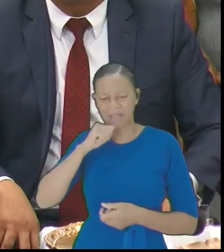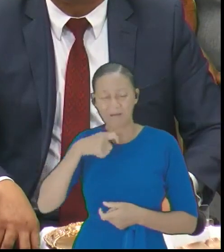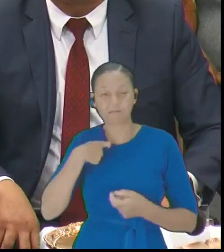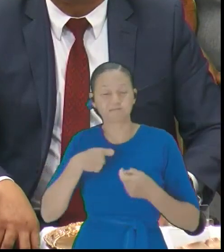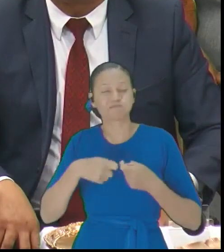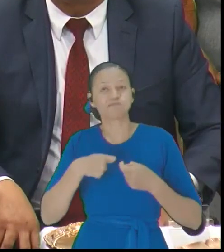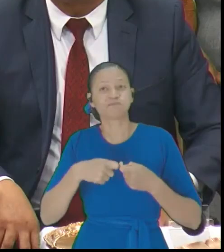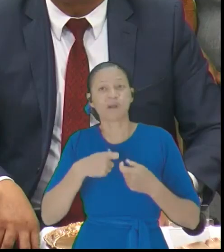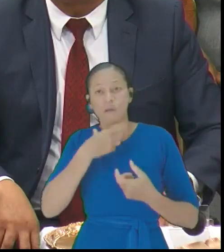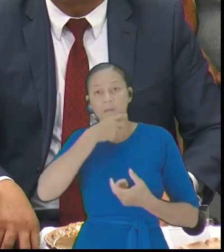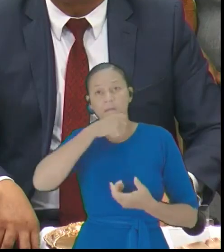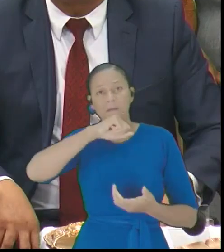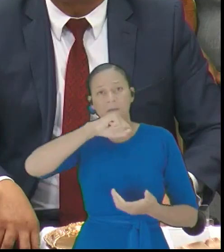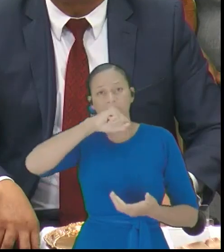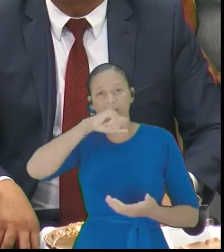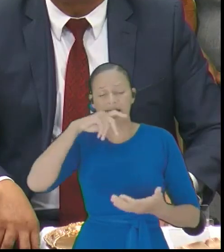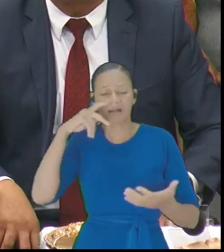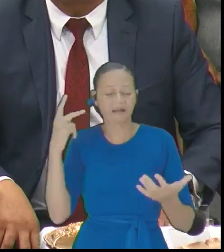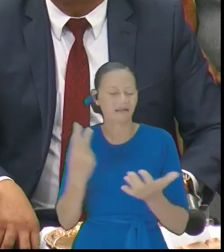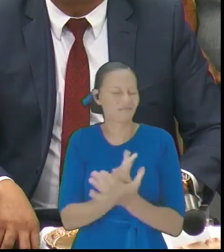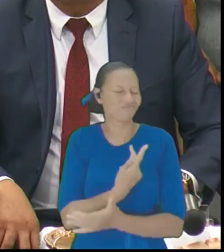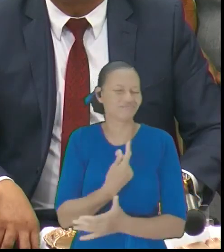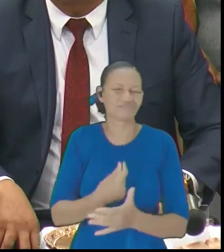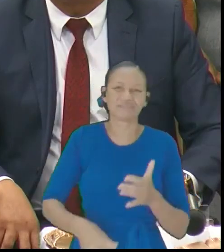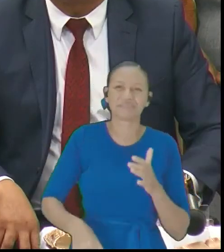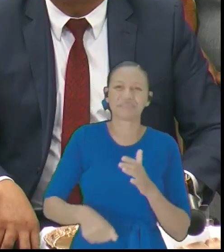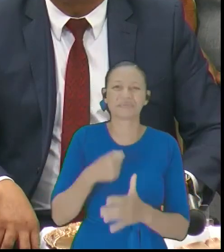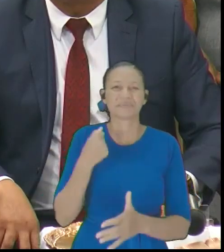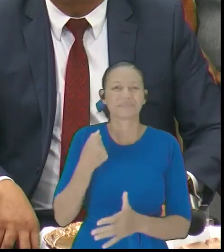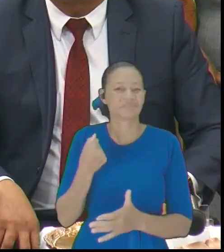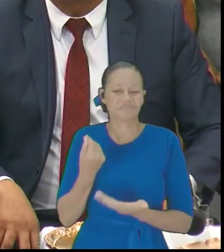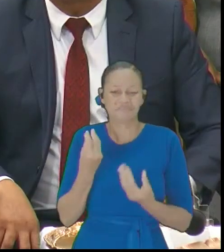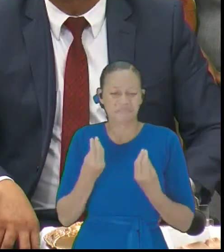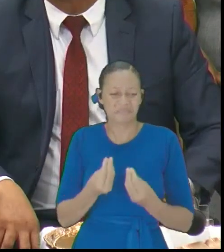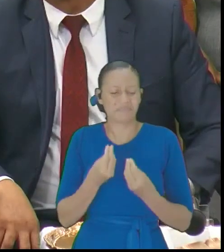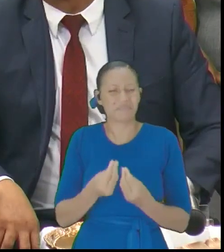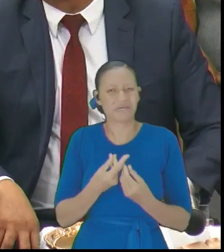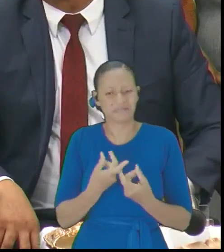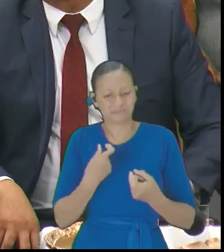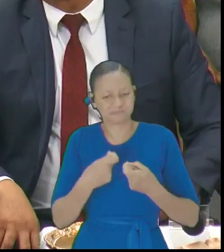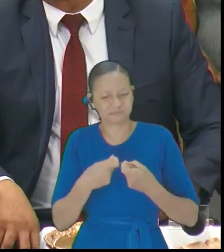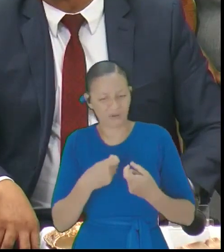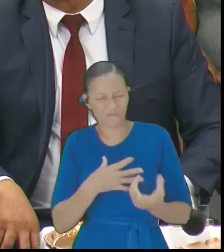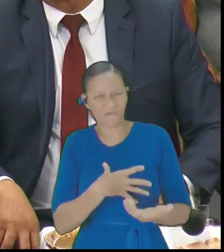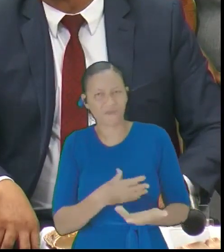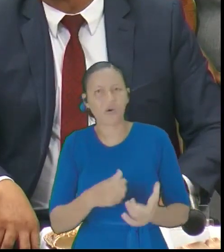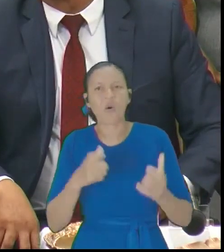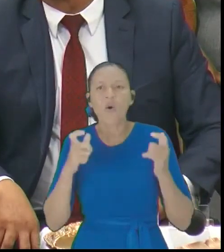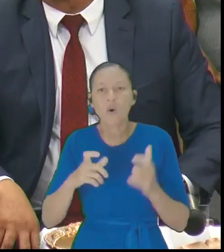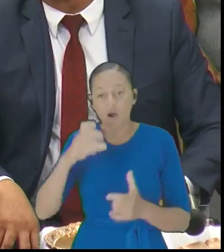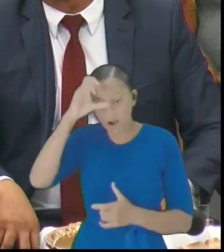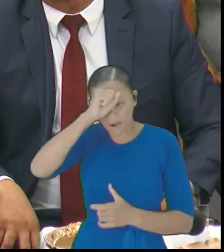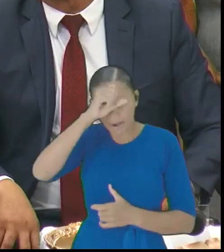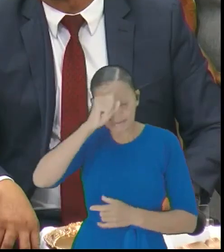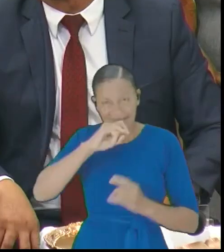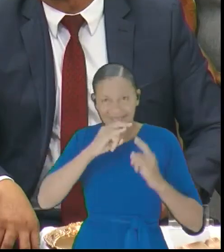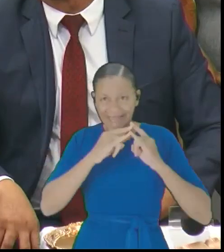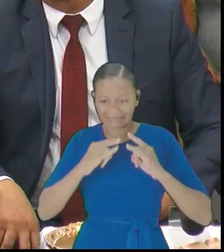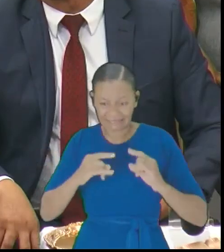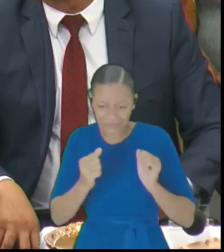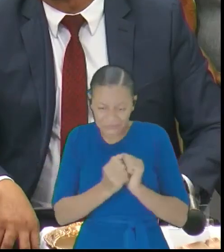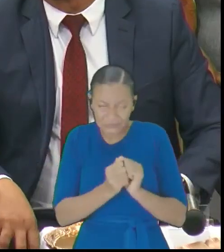ele, cometendo o primeiro incesto da Bíblia. Eu pergunto, aonde que elas aprenderam aquilo? Na tenda de